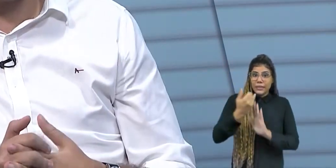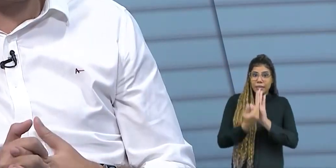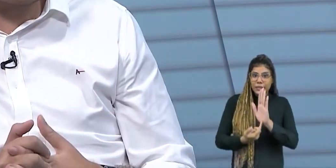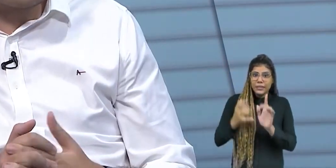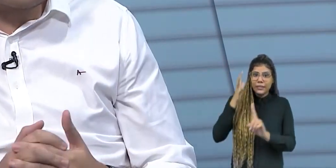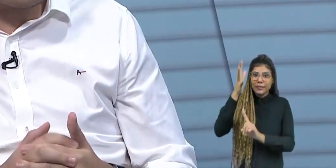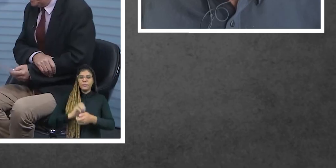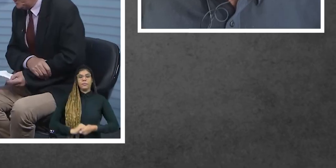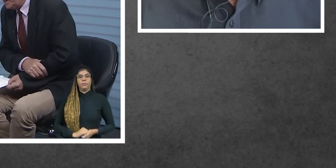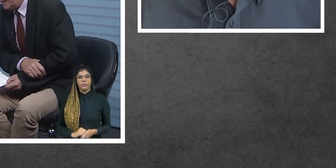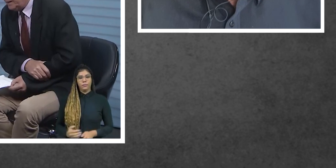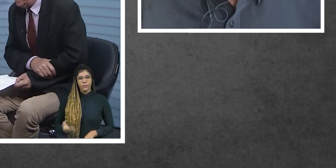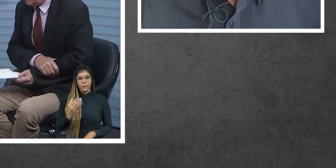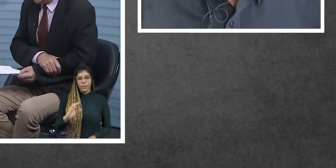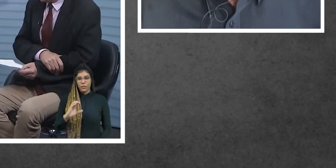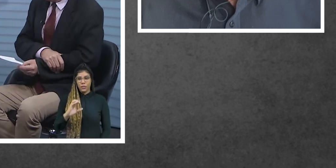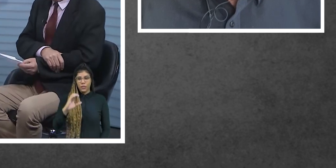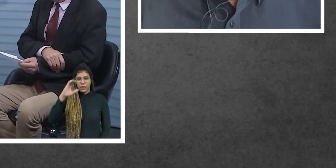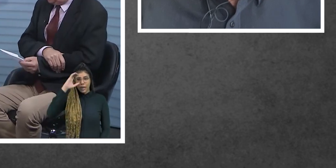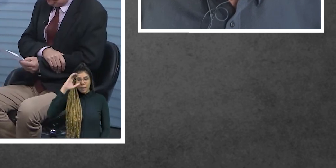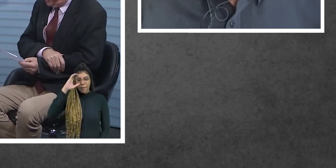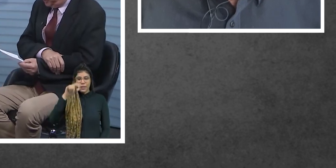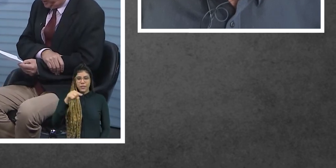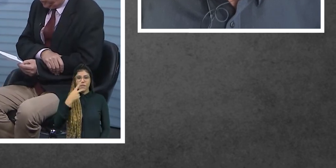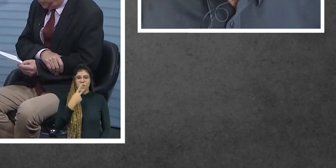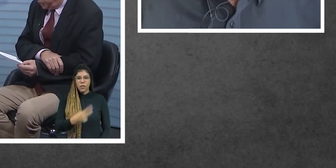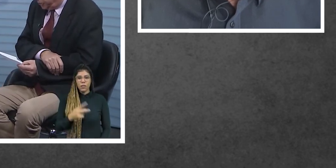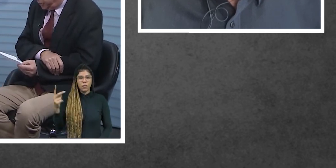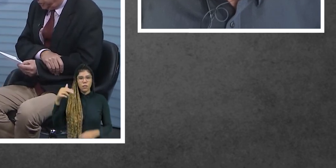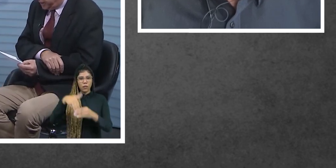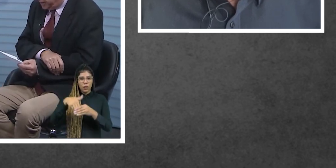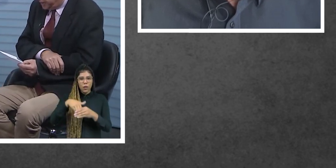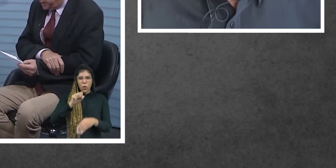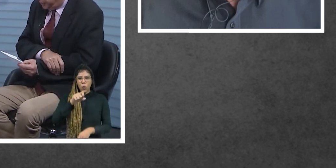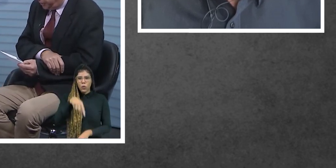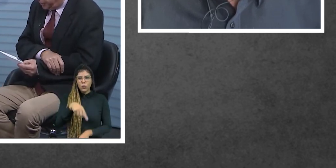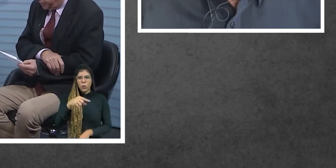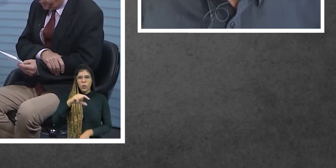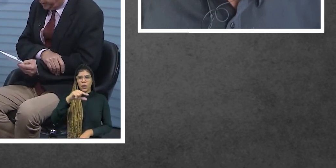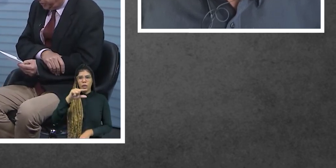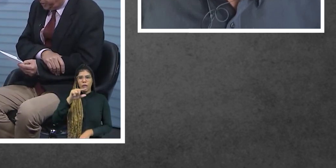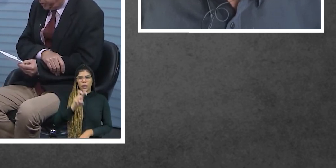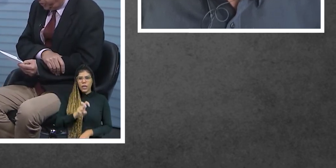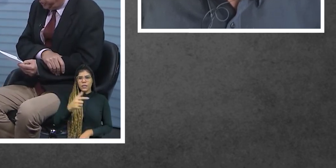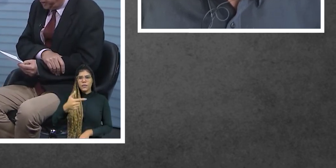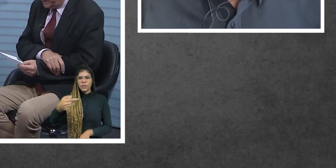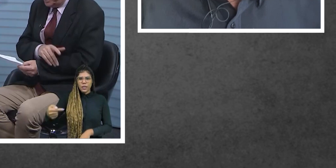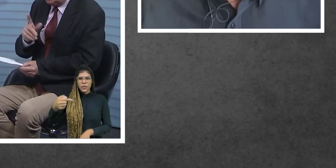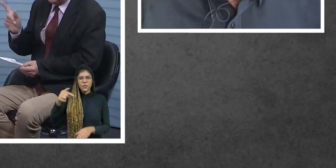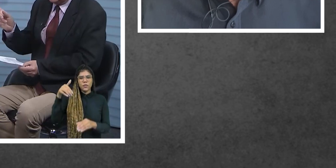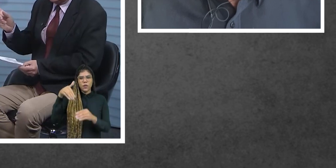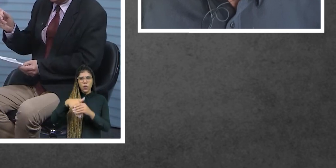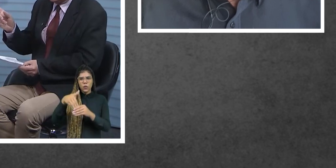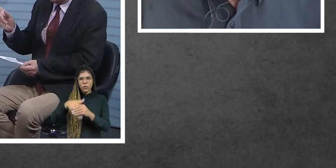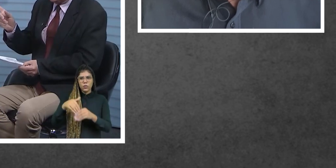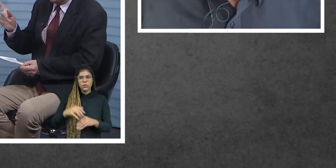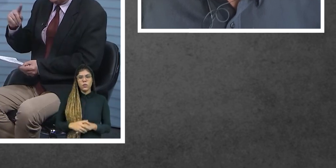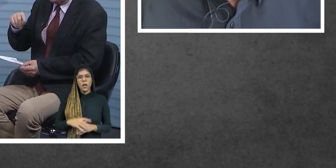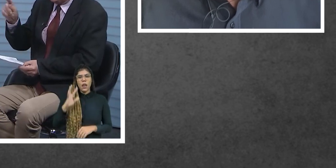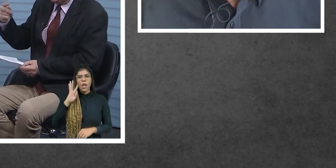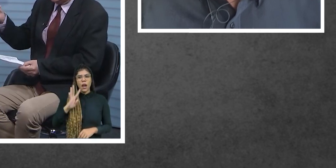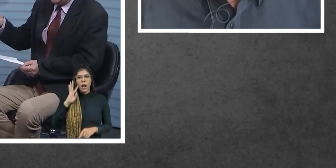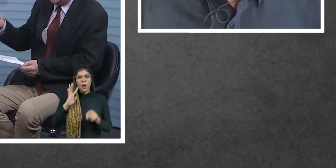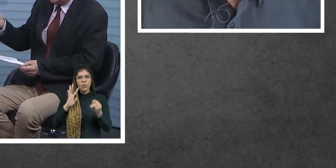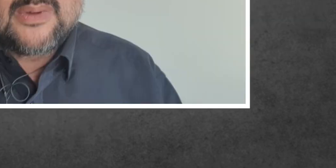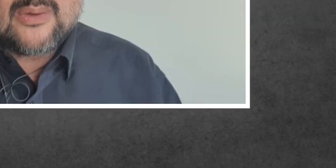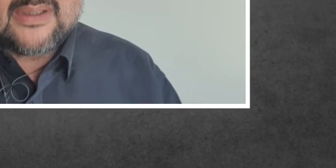toda a sua chapa. O tribunal entendeu que o PL fraudou a cota feminina na definição de seus candidatos, usando